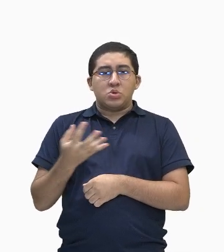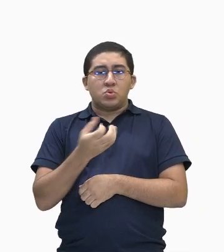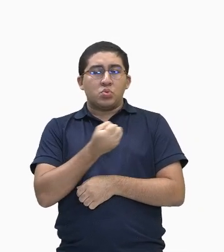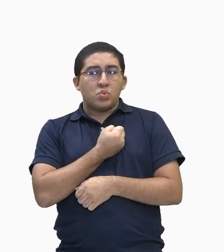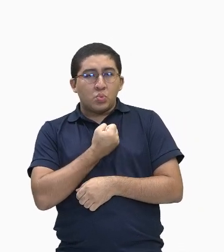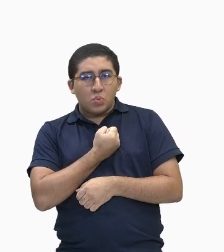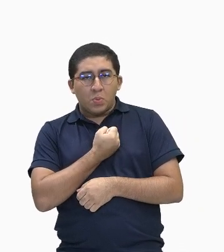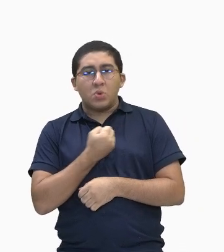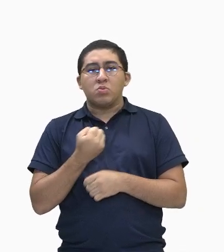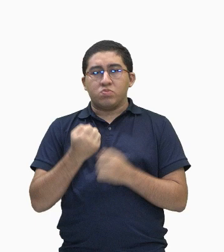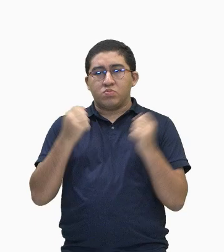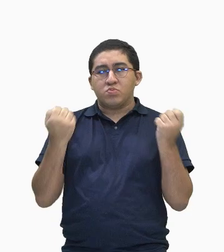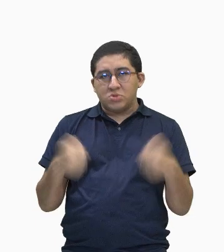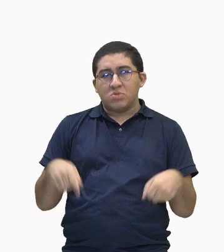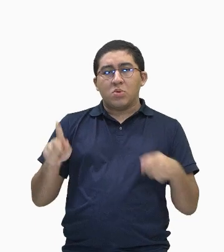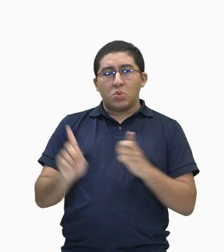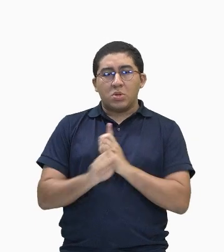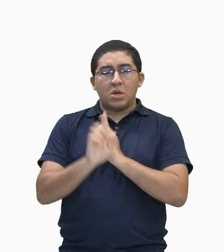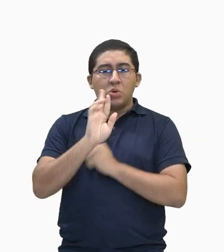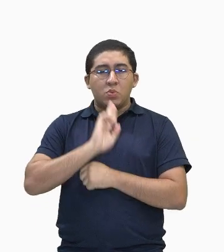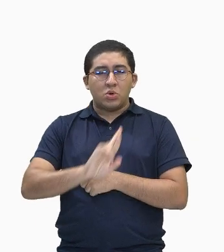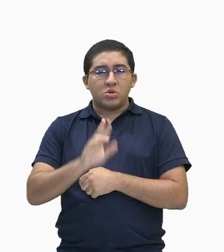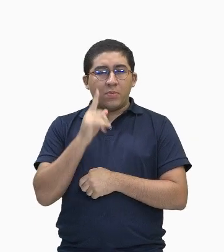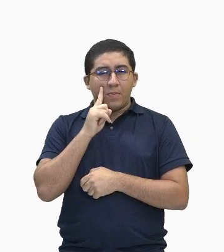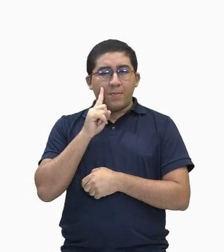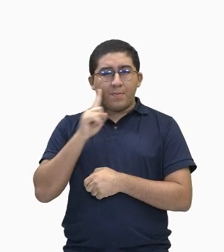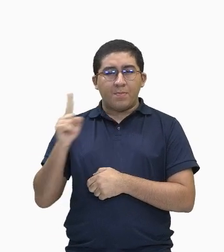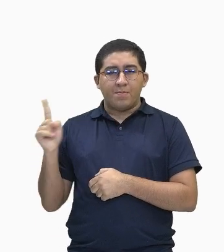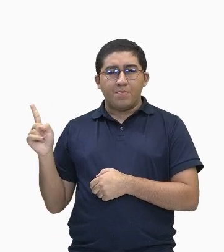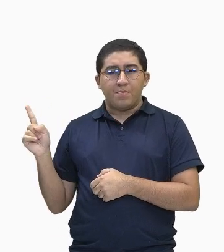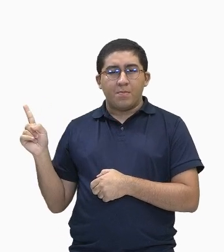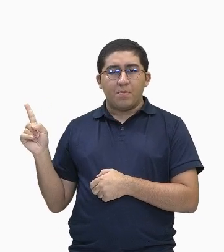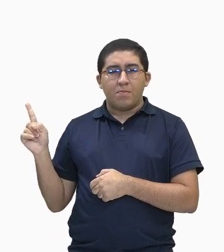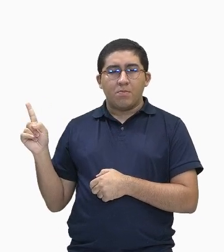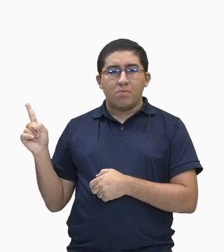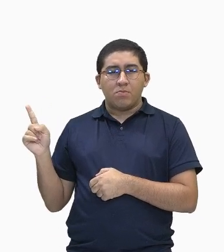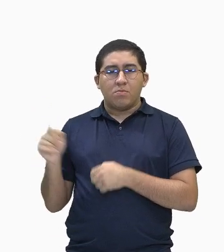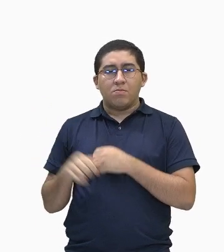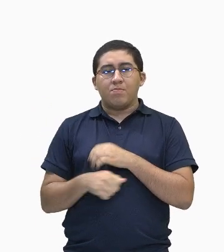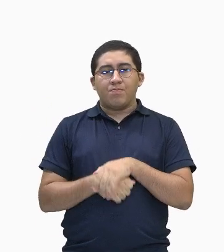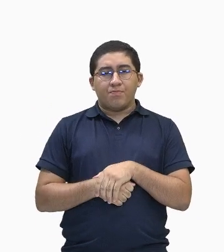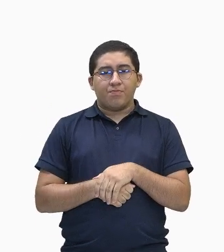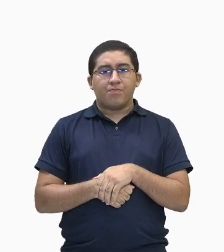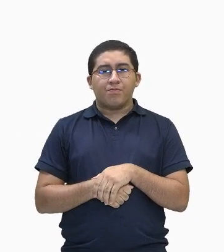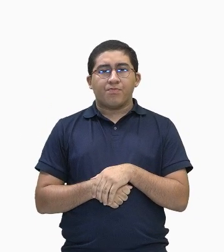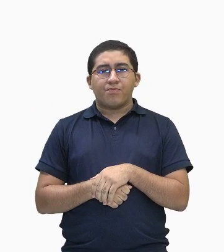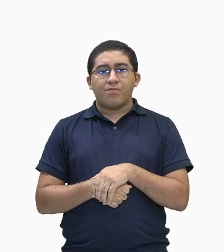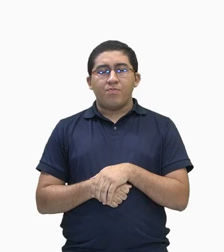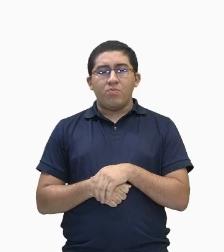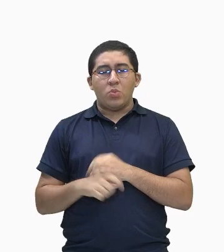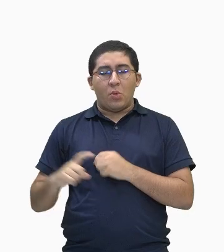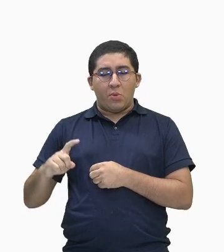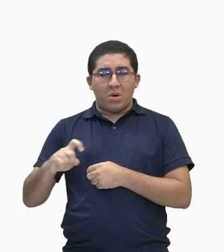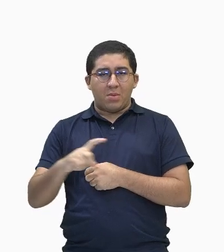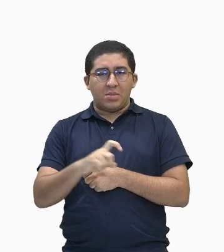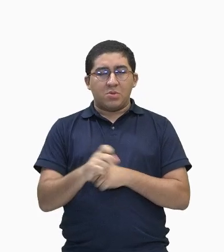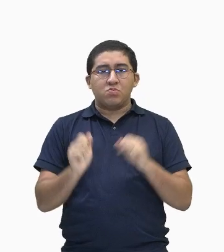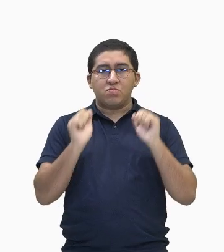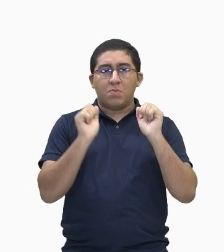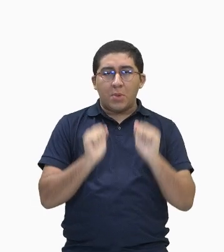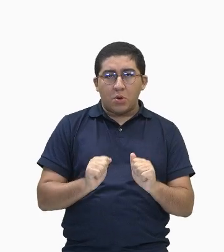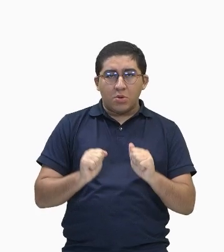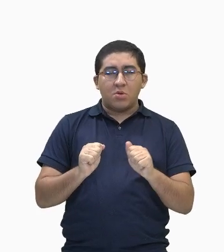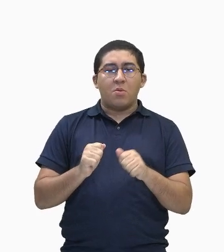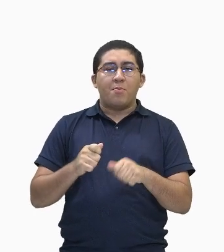à resposta. Vamos ver aqui qual é a resposta? Então, o camarão pistola pode quebrar até